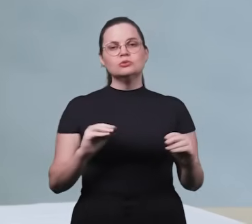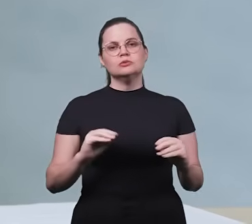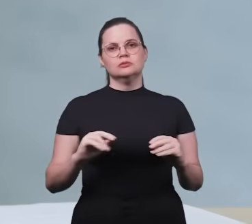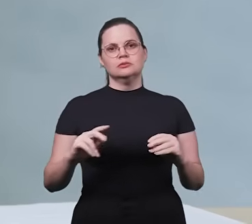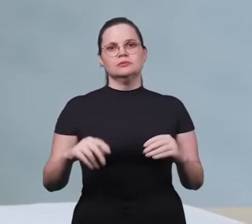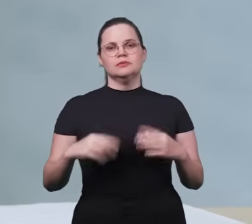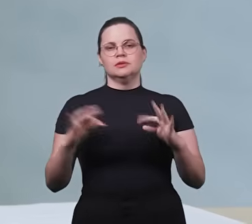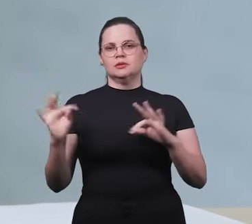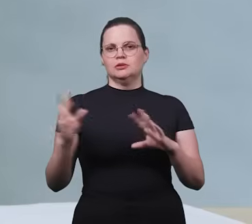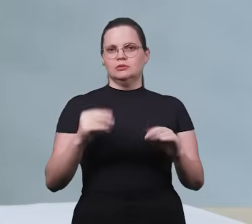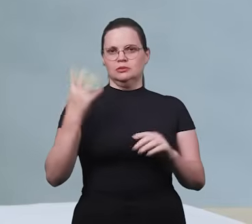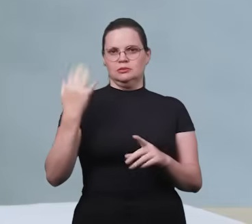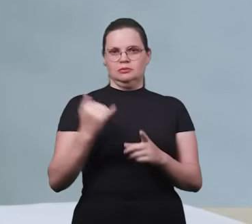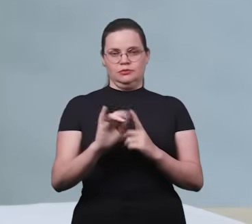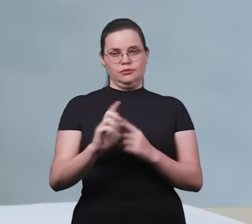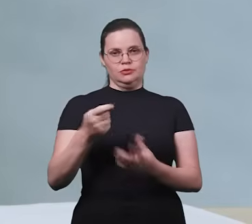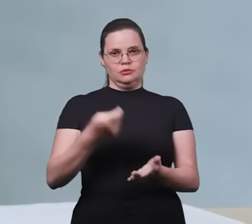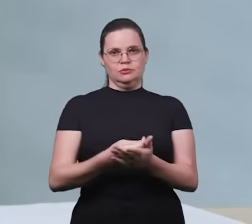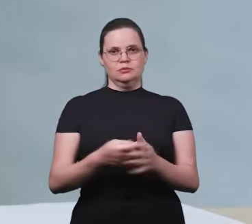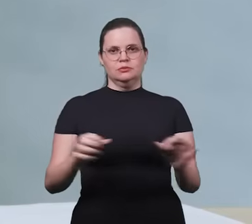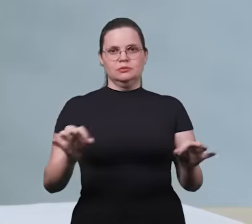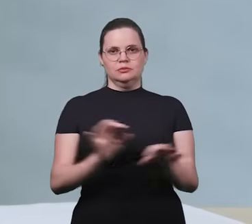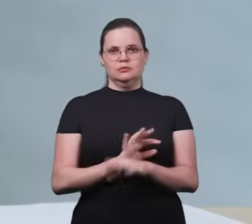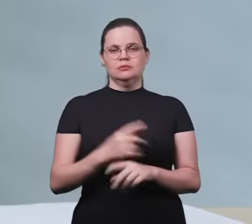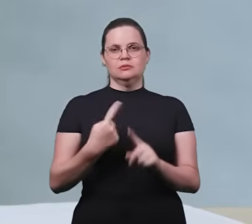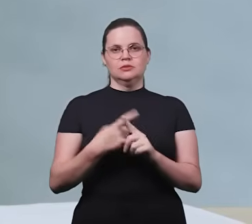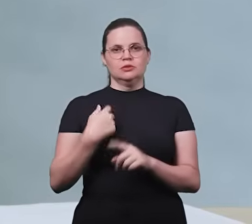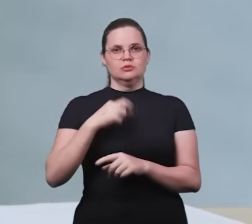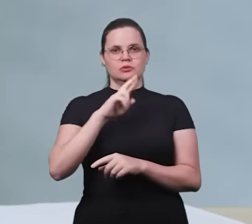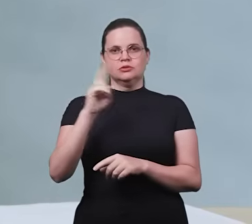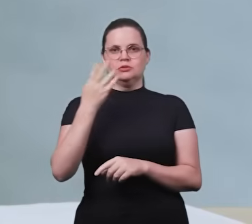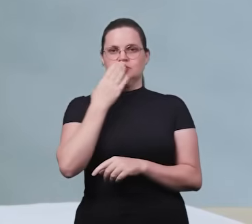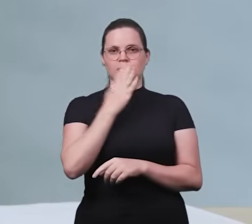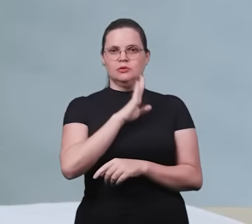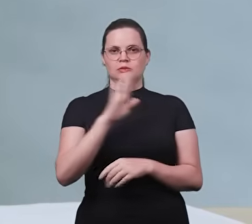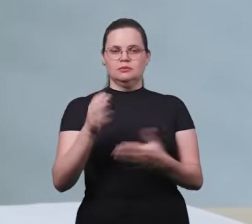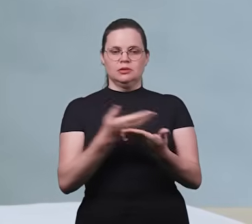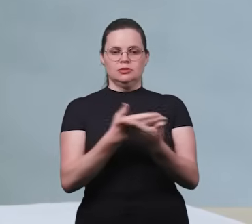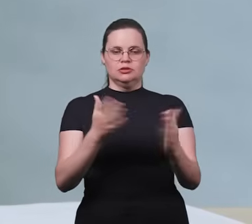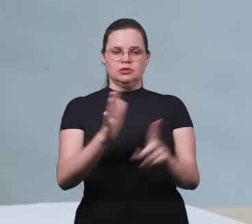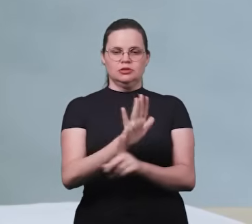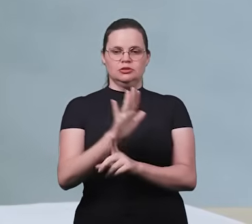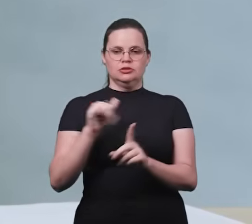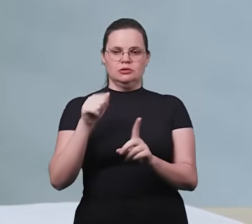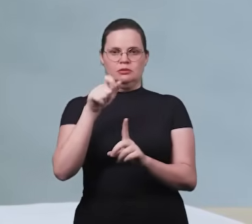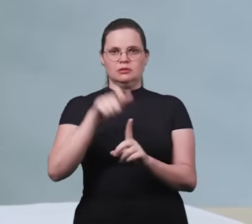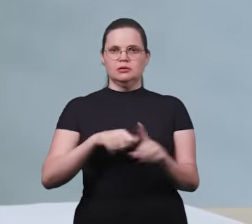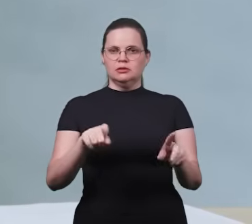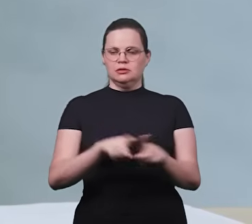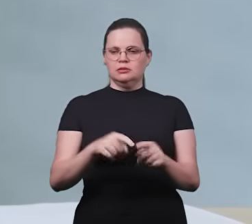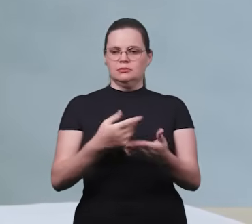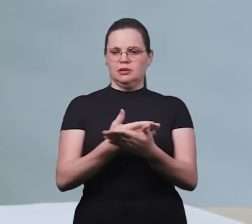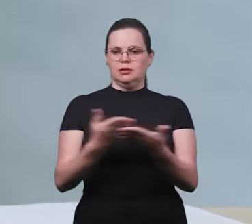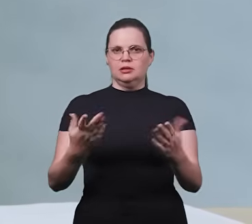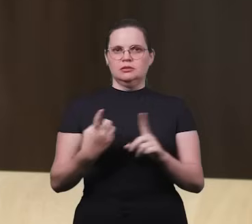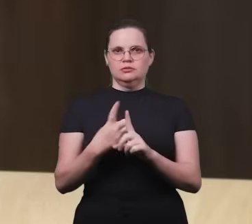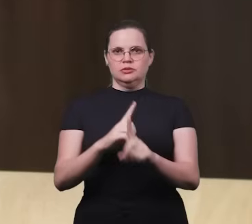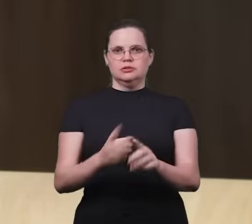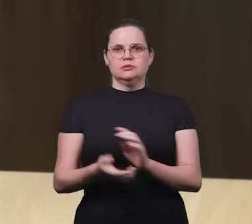fato, dentro da plenitude, aquilo que o Senhor havia lhe deixado, havia lhe direcionado aos discípulos e